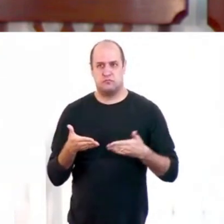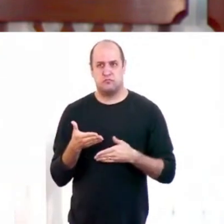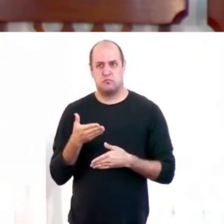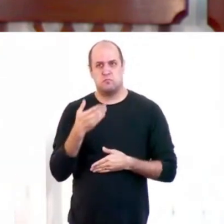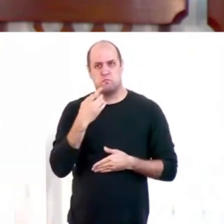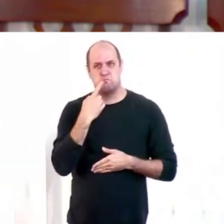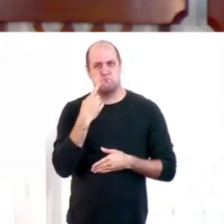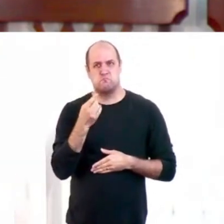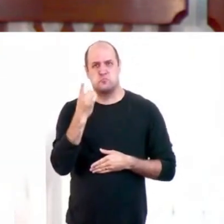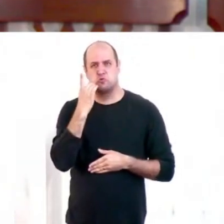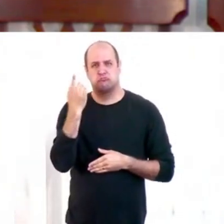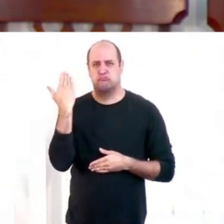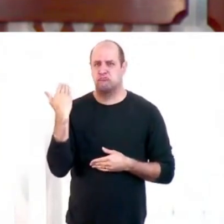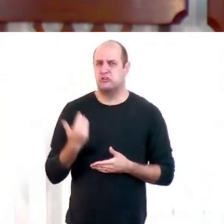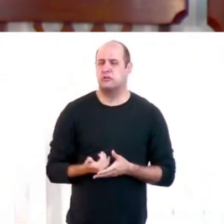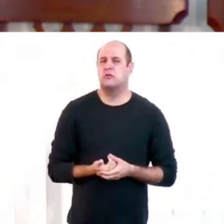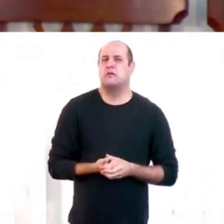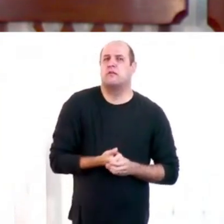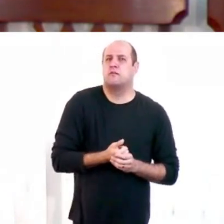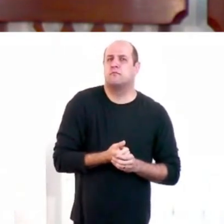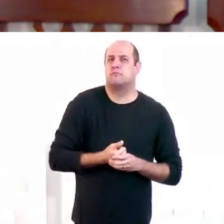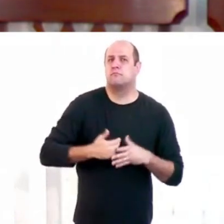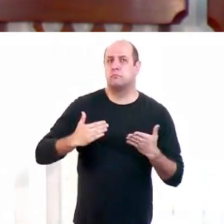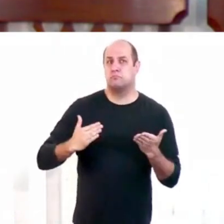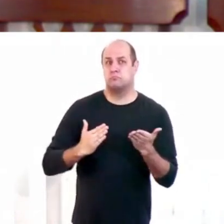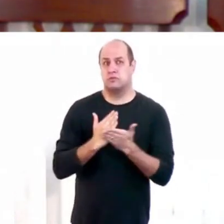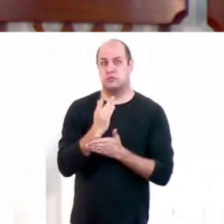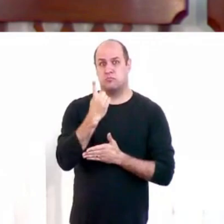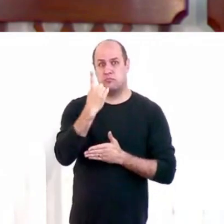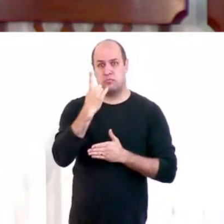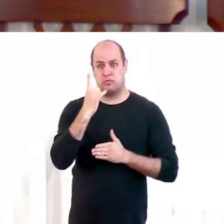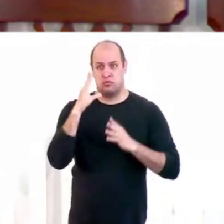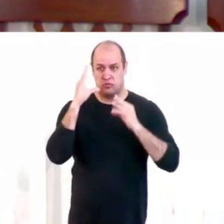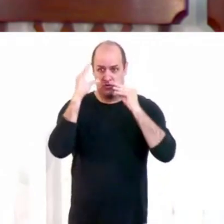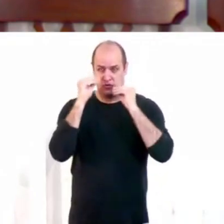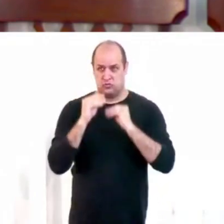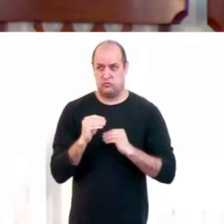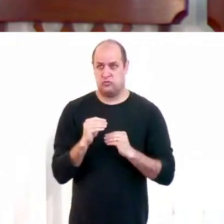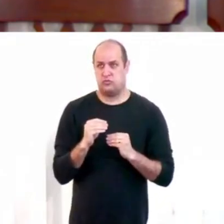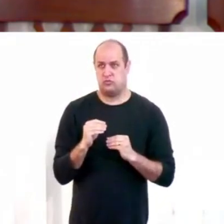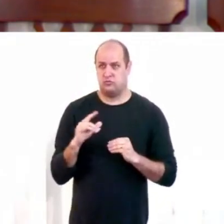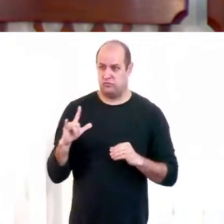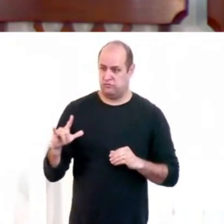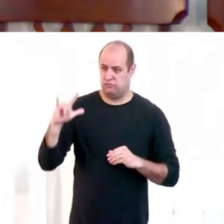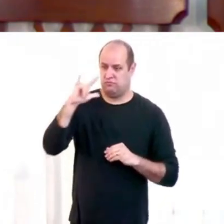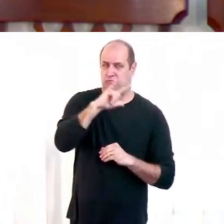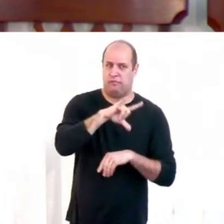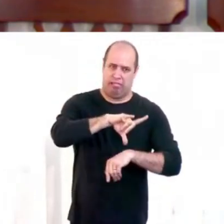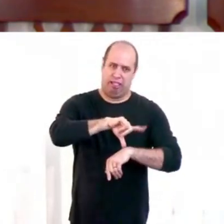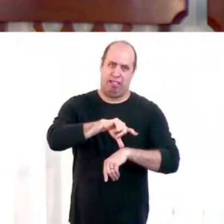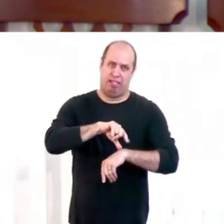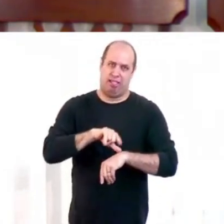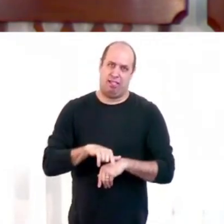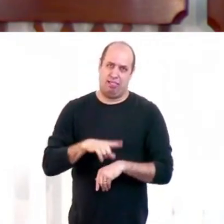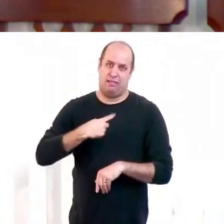de Madrid, passamos uma noite lá porque o avião atrasou, passamos no